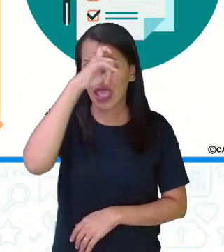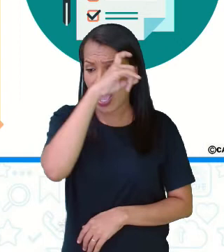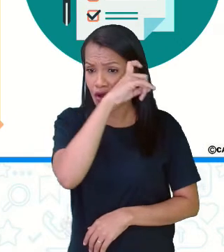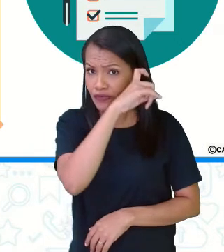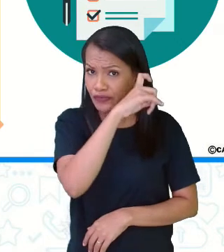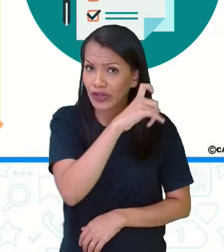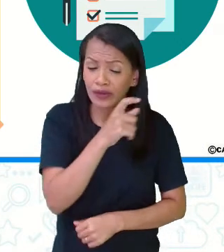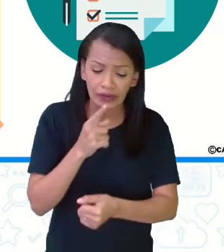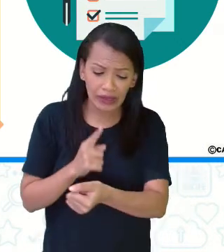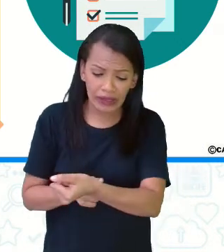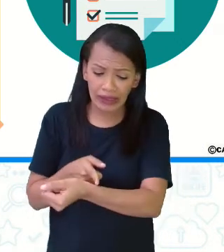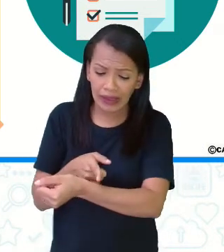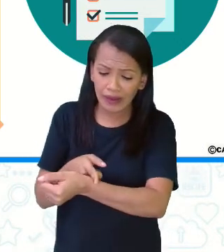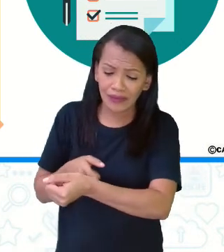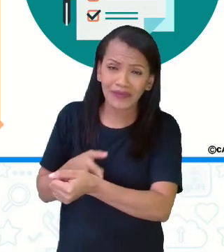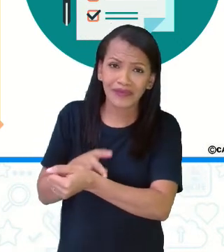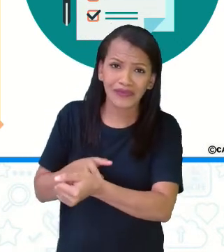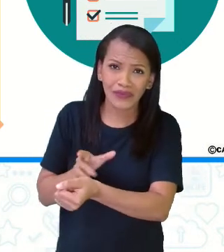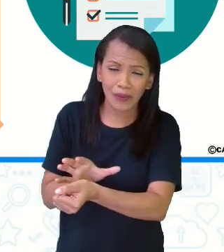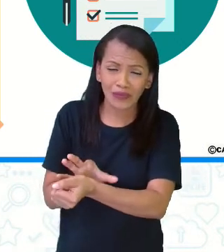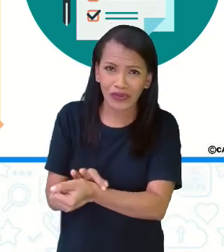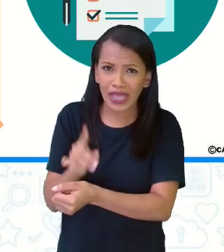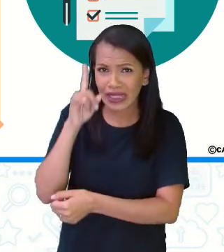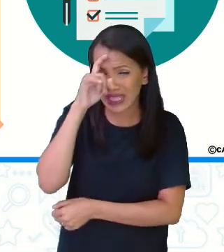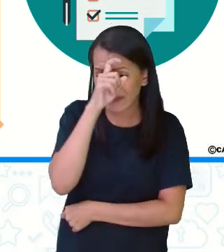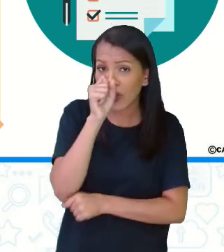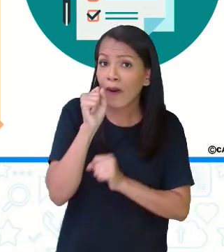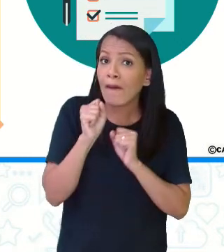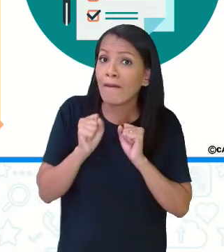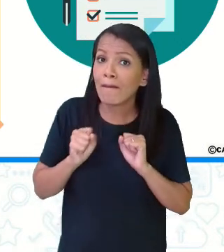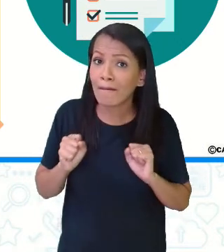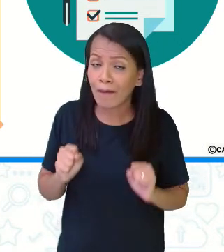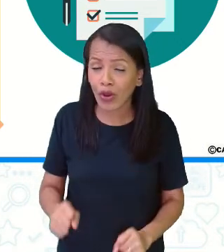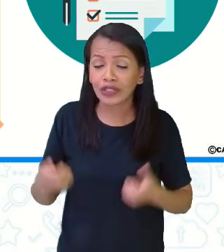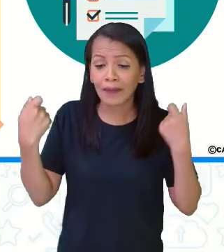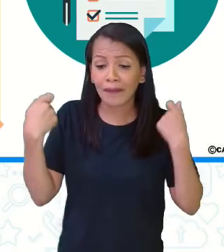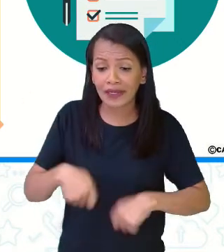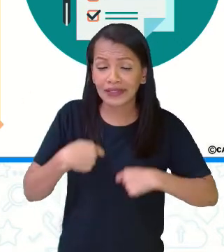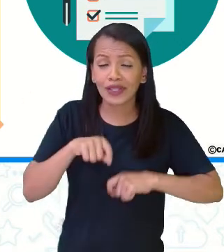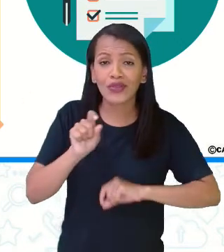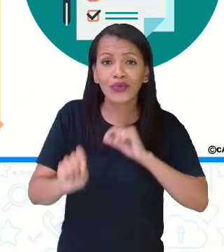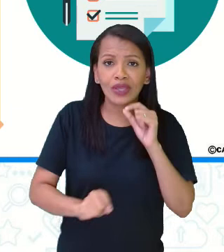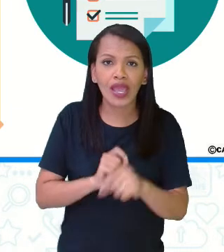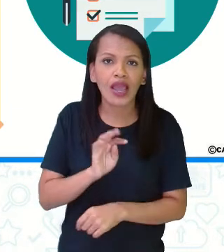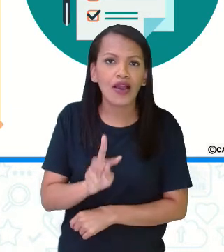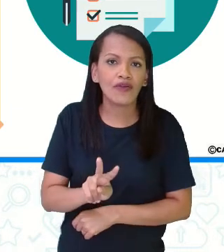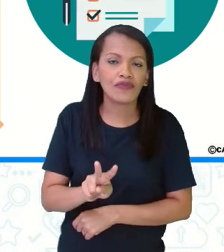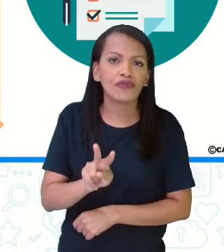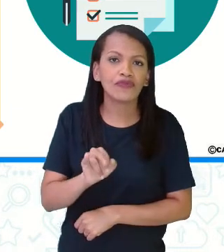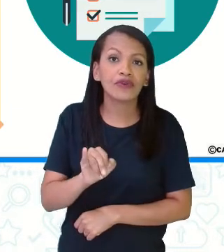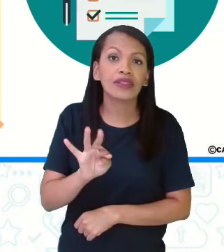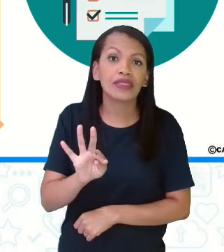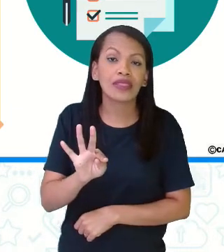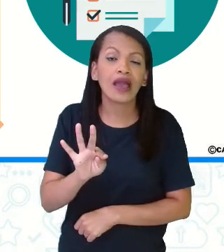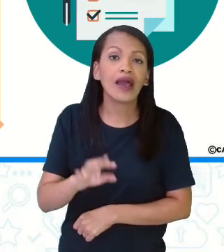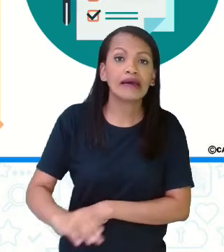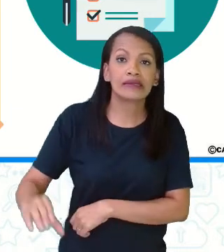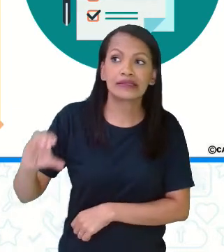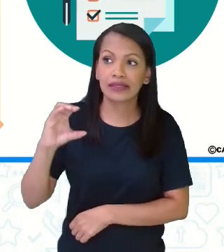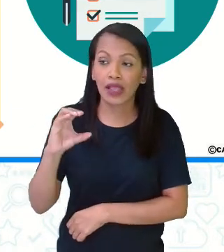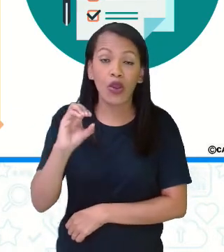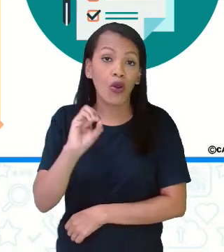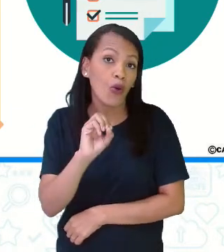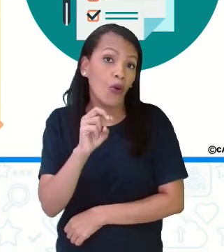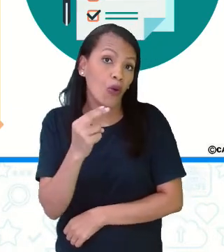na cicatrização de feridas pode estar necessitando vitamina C ou